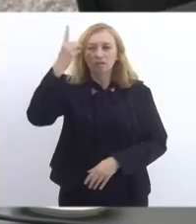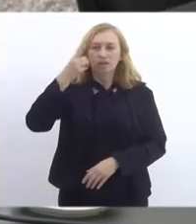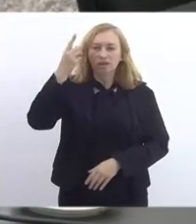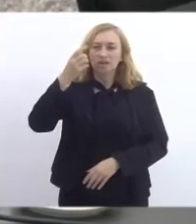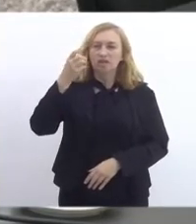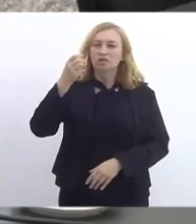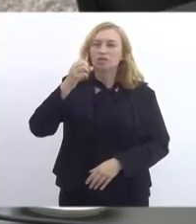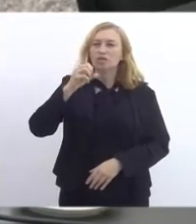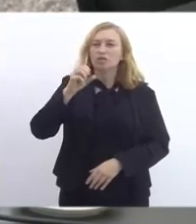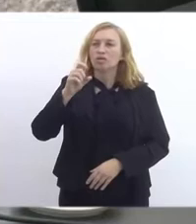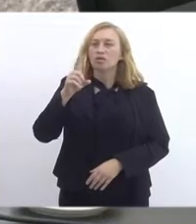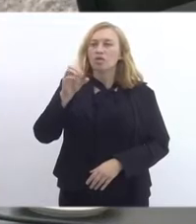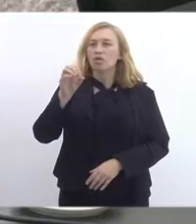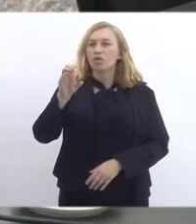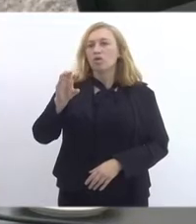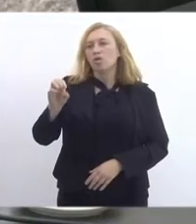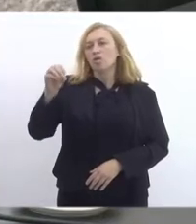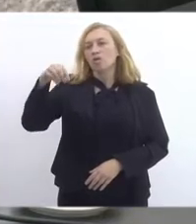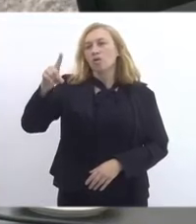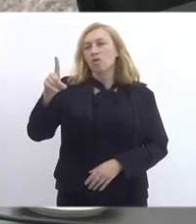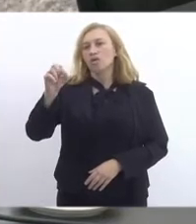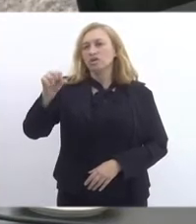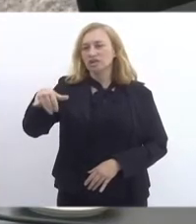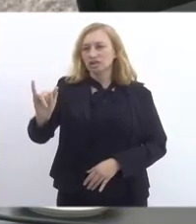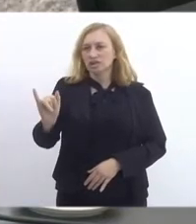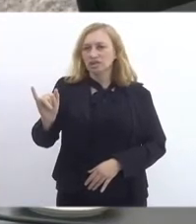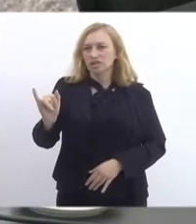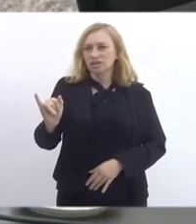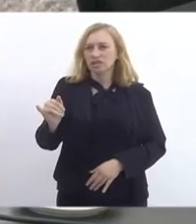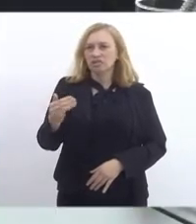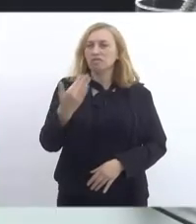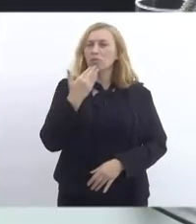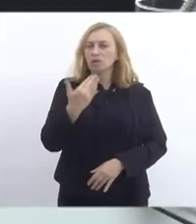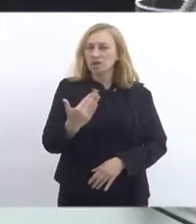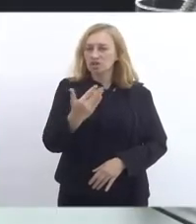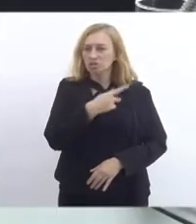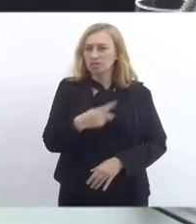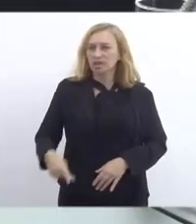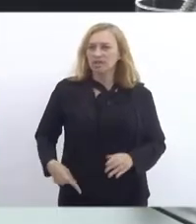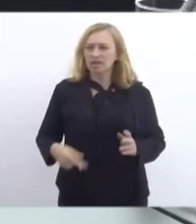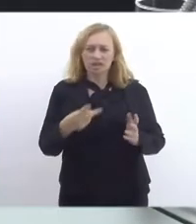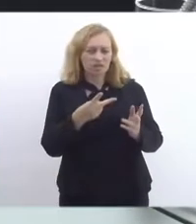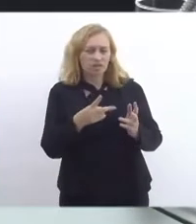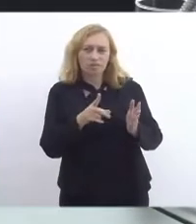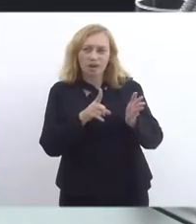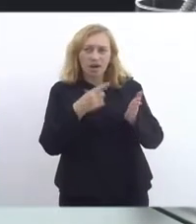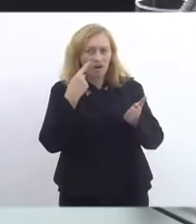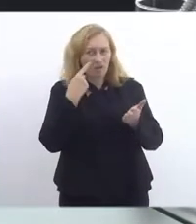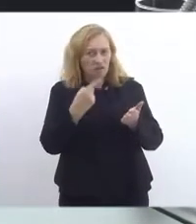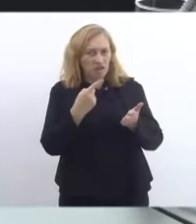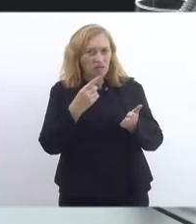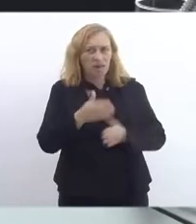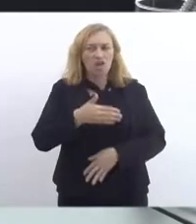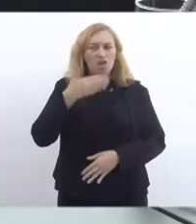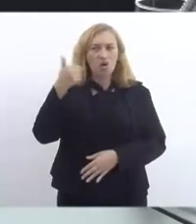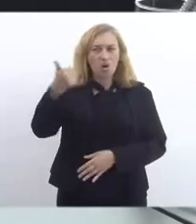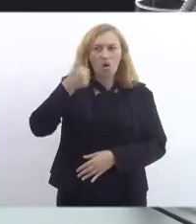parecer pela inconstitucionalidade. Senhor presidente, pedir vista. Eu tive